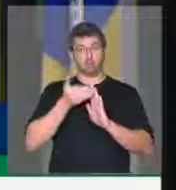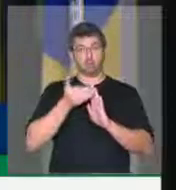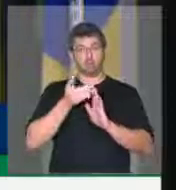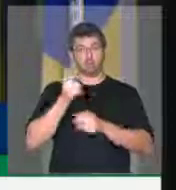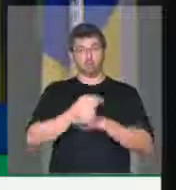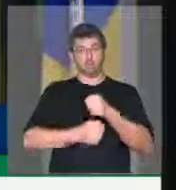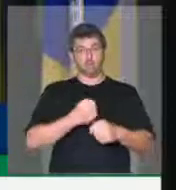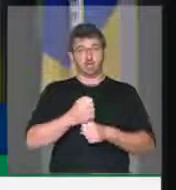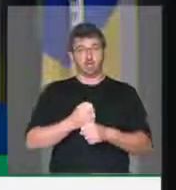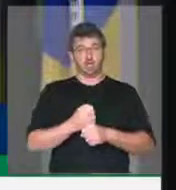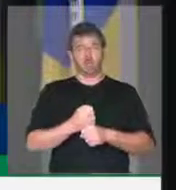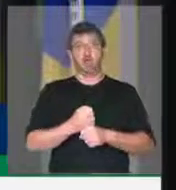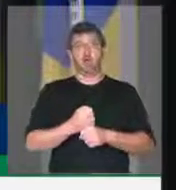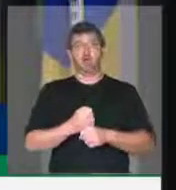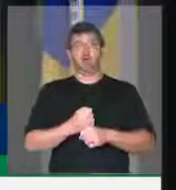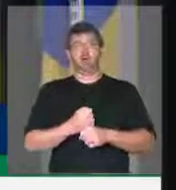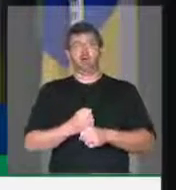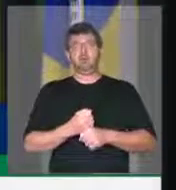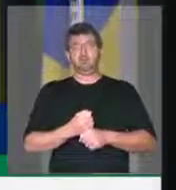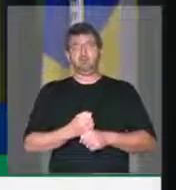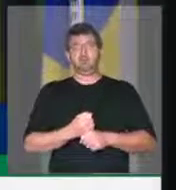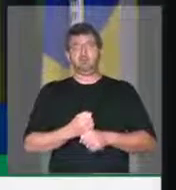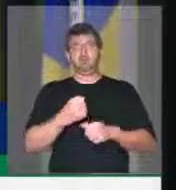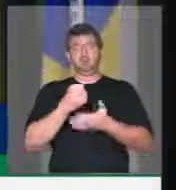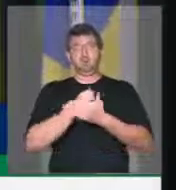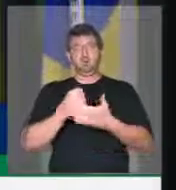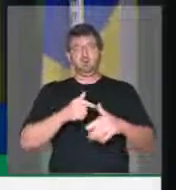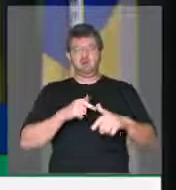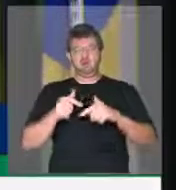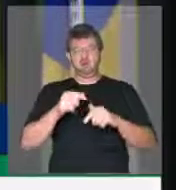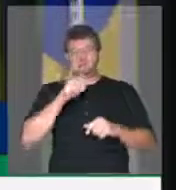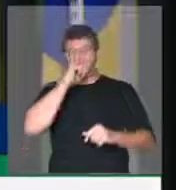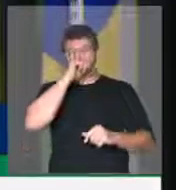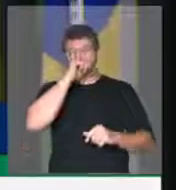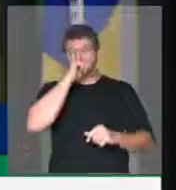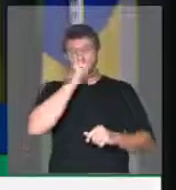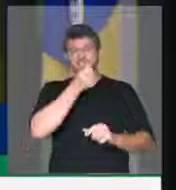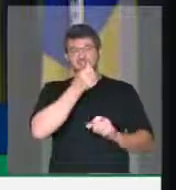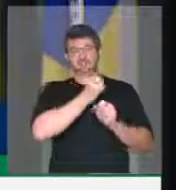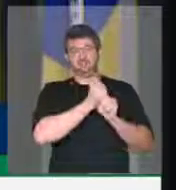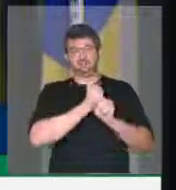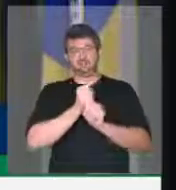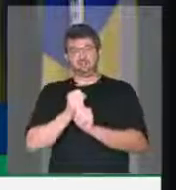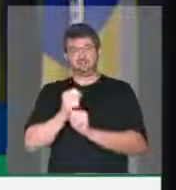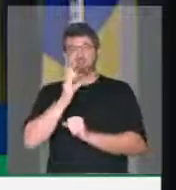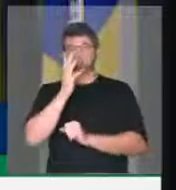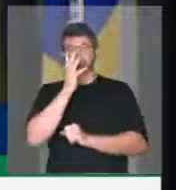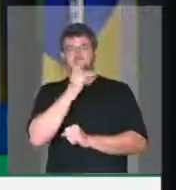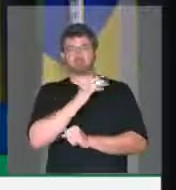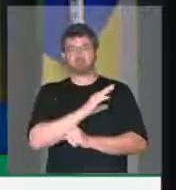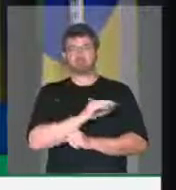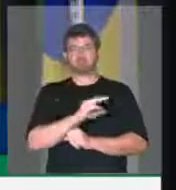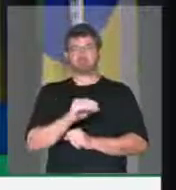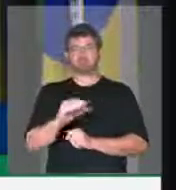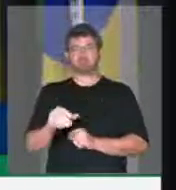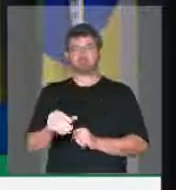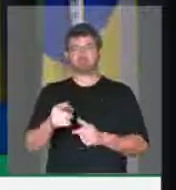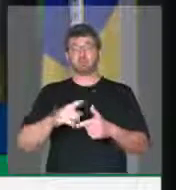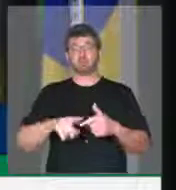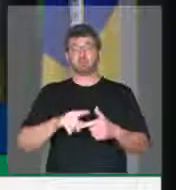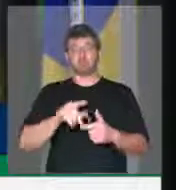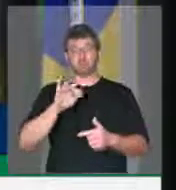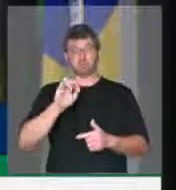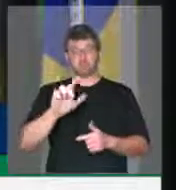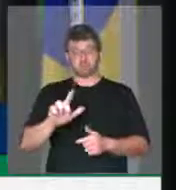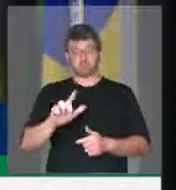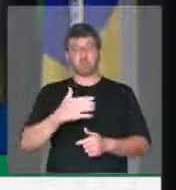ao ano, na média, e do emprego, 3,4 milhões dos últimos 6 anos ter sido lenta, a situação fiscal e